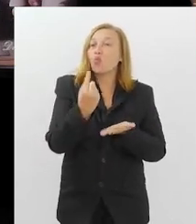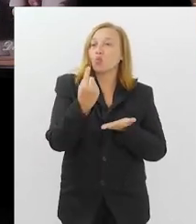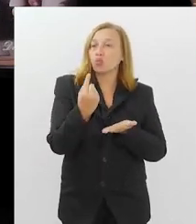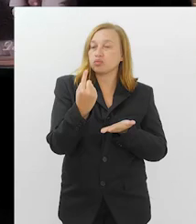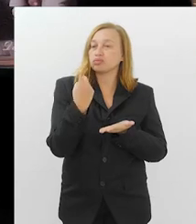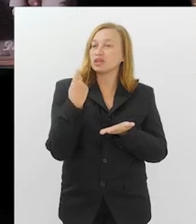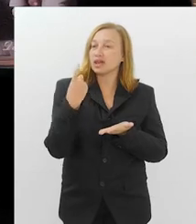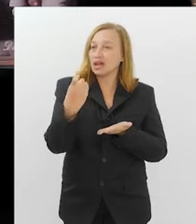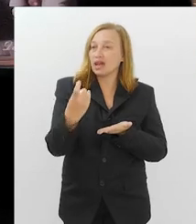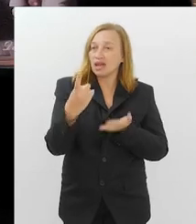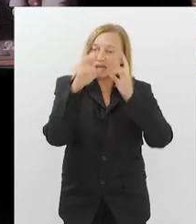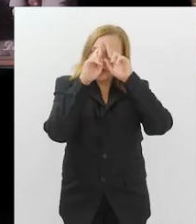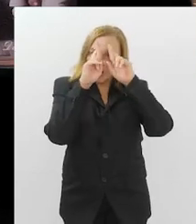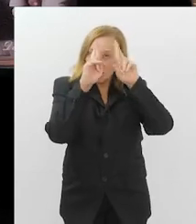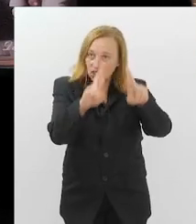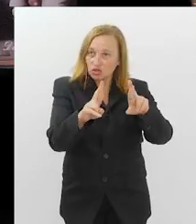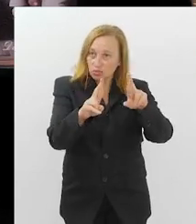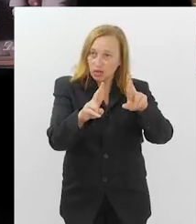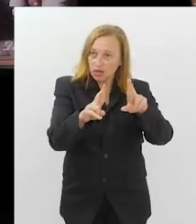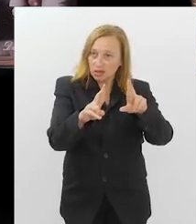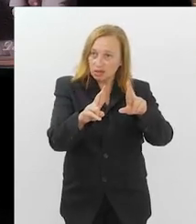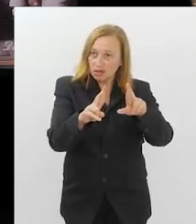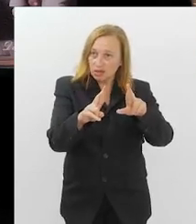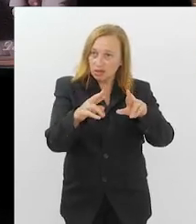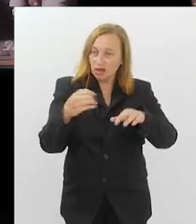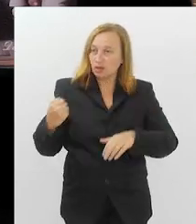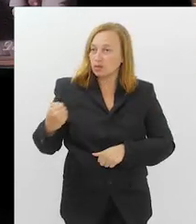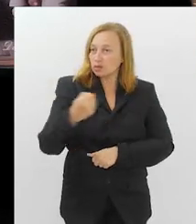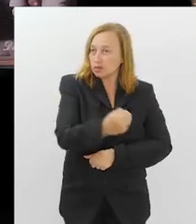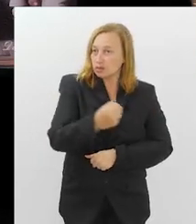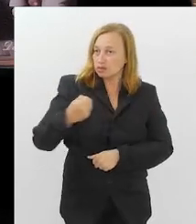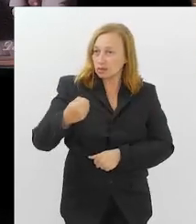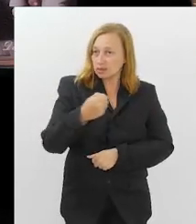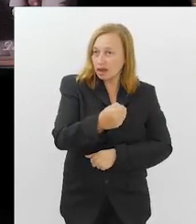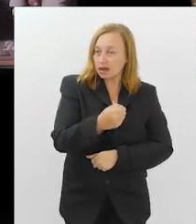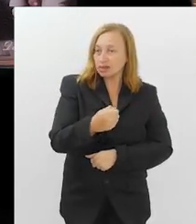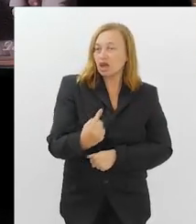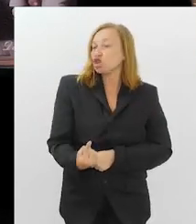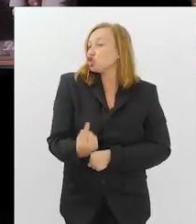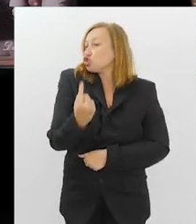única seccional que respeita o ingresso